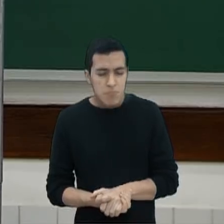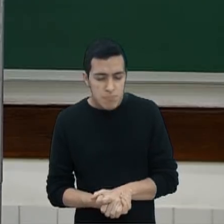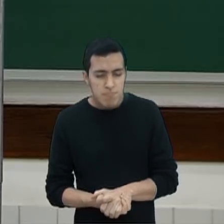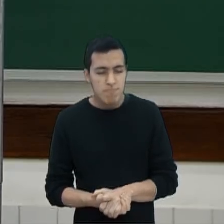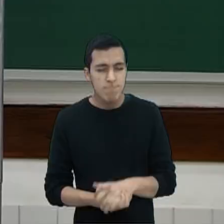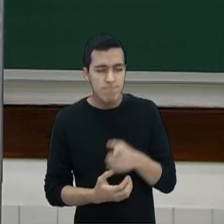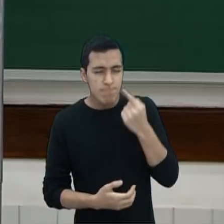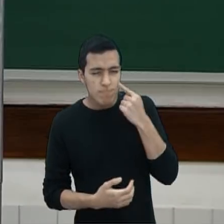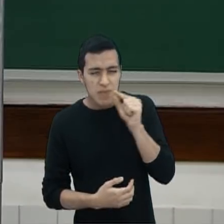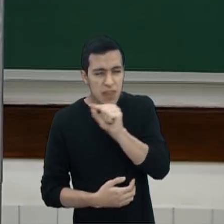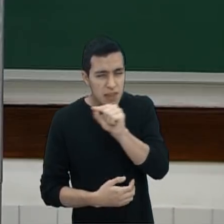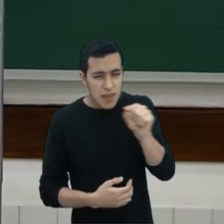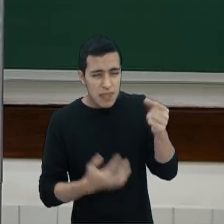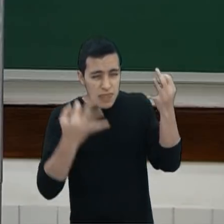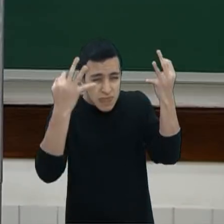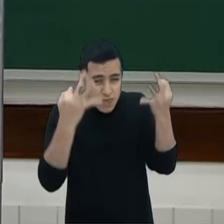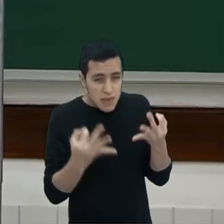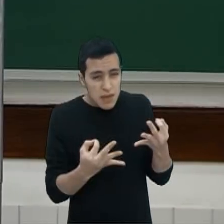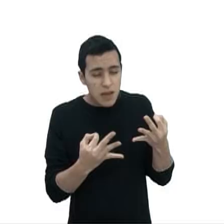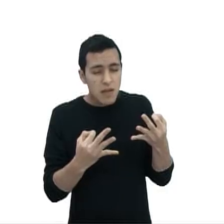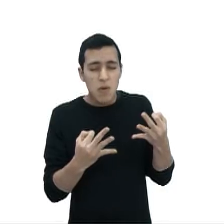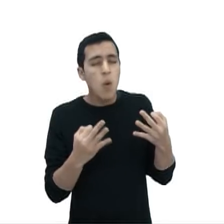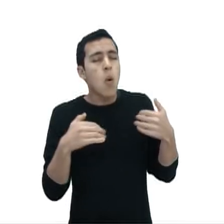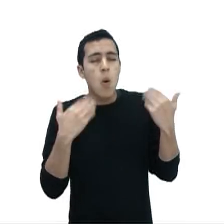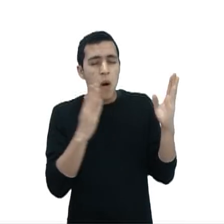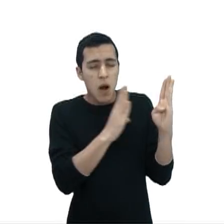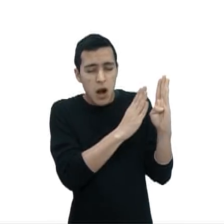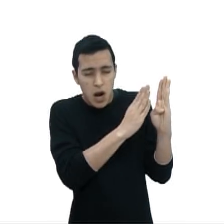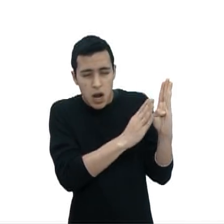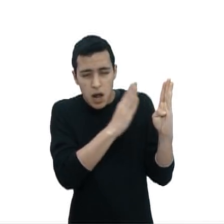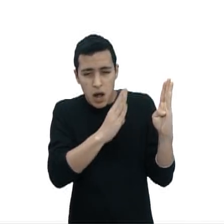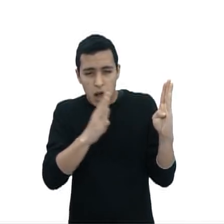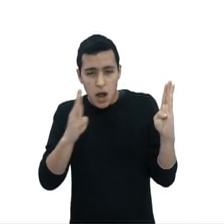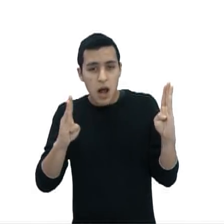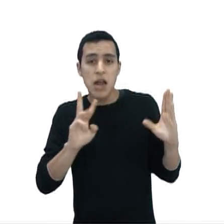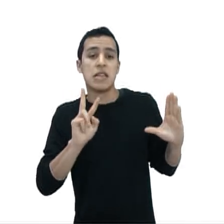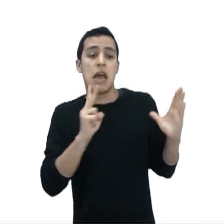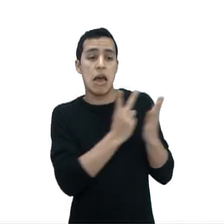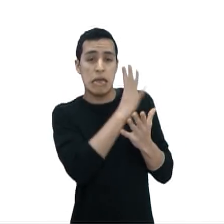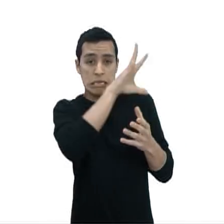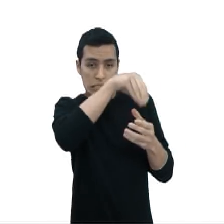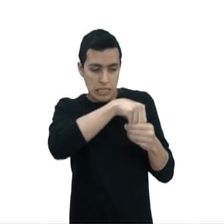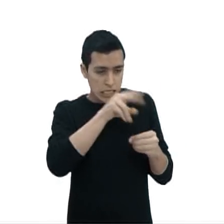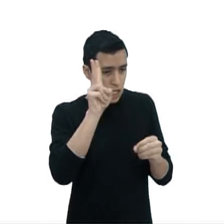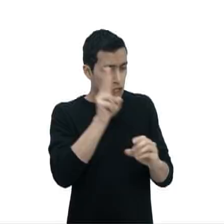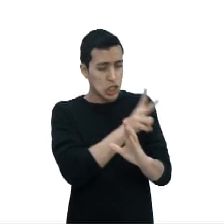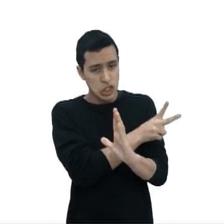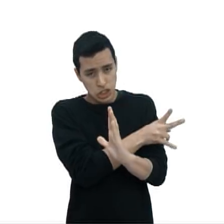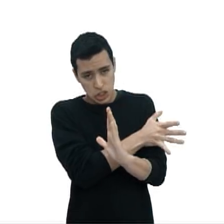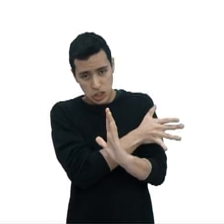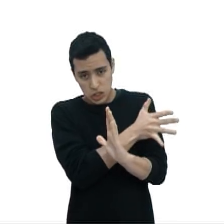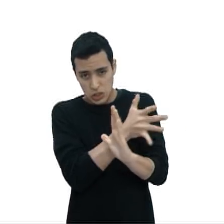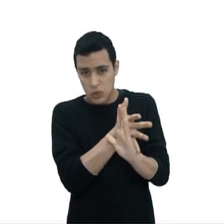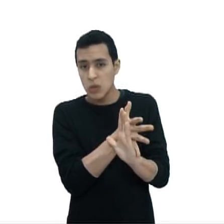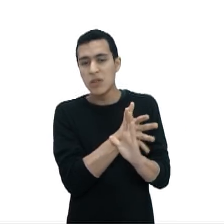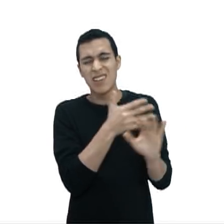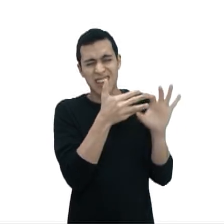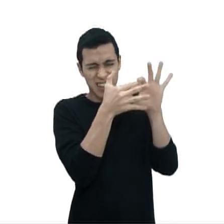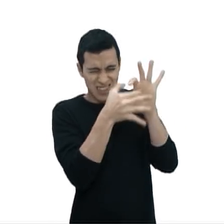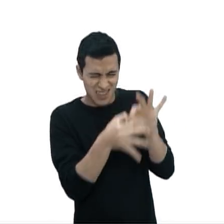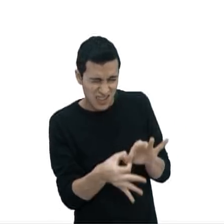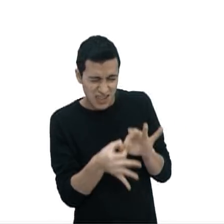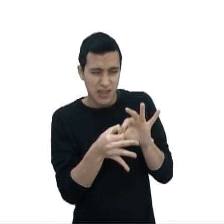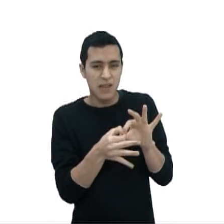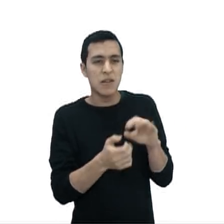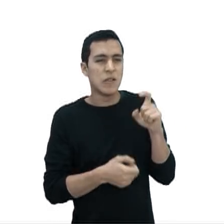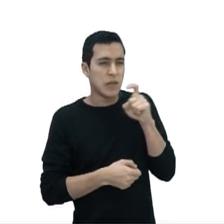Verificando então quem acertou a sequência correta, pessoal, das ações que acontecem, né, das situações que acontecem no conto de mentira do